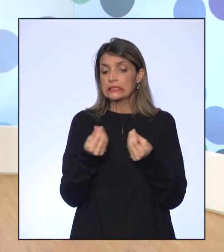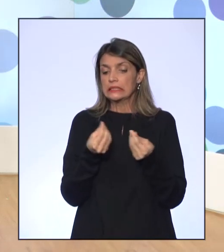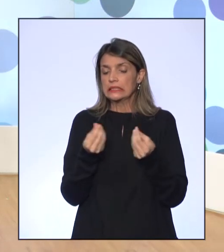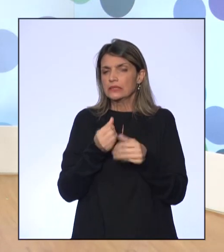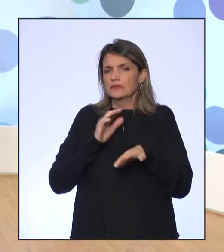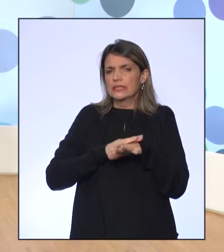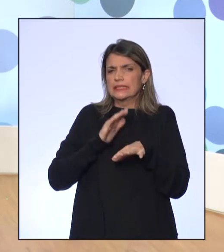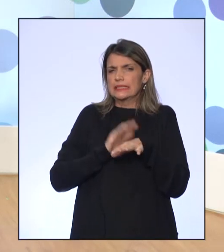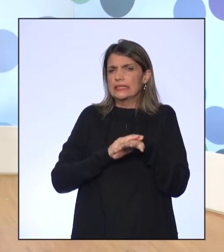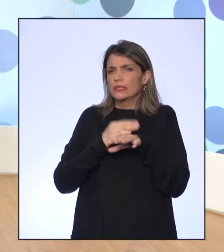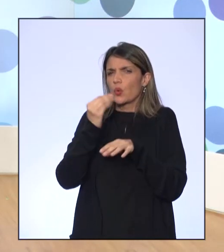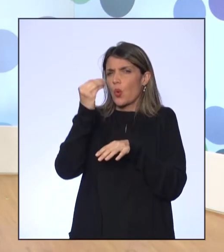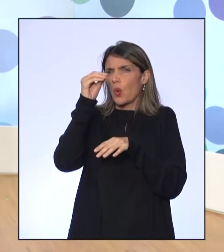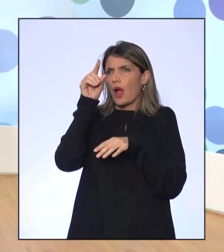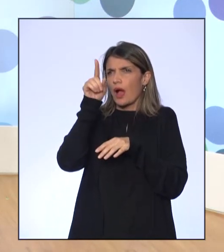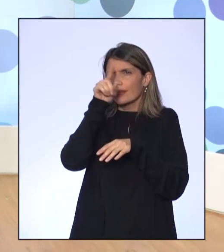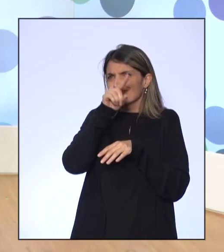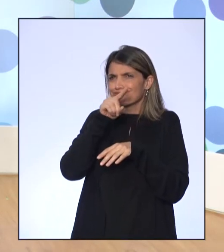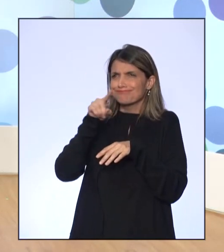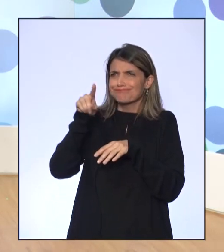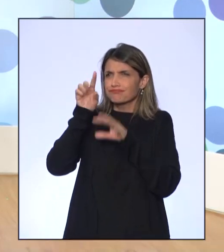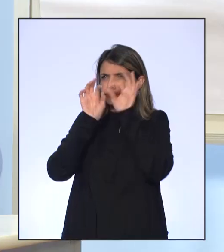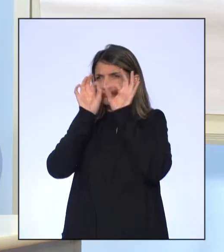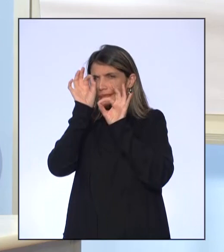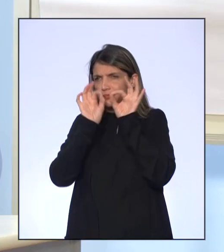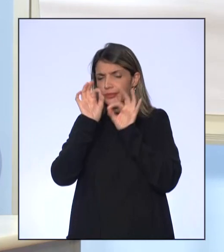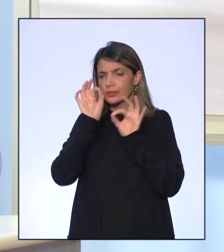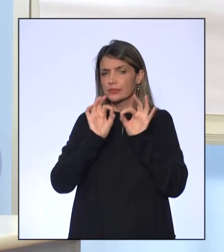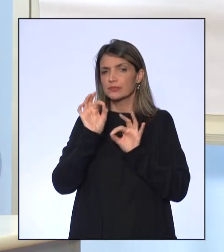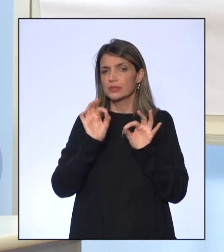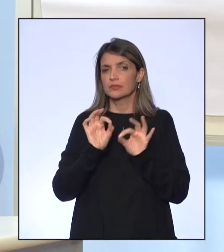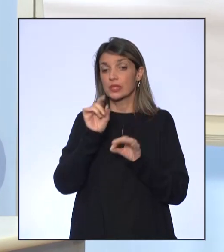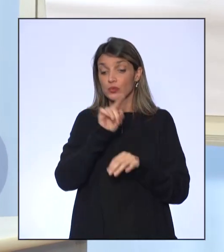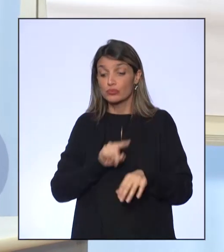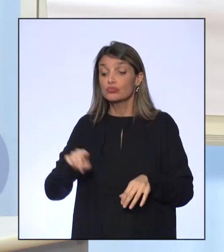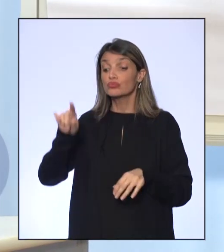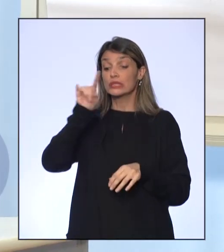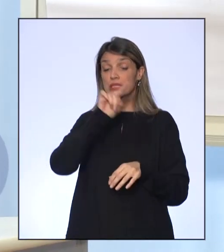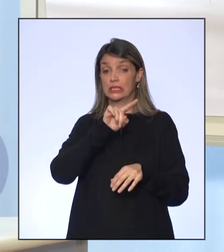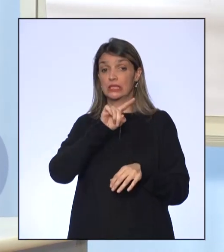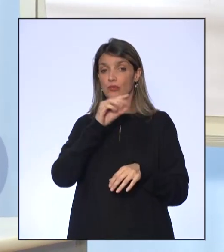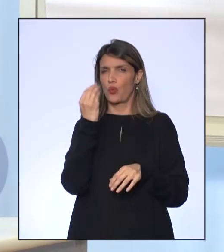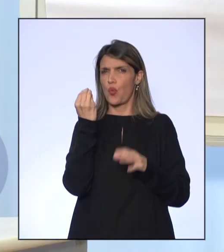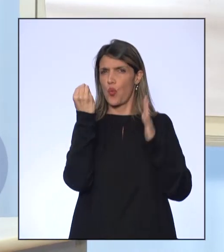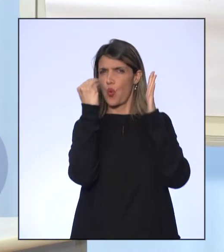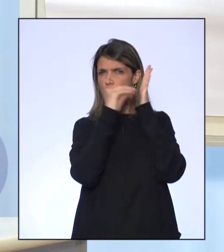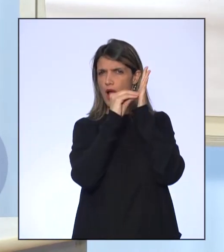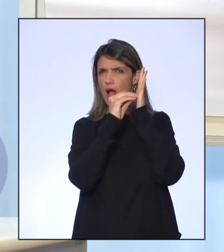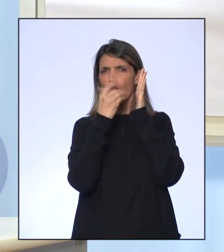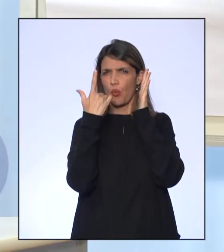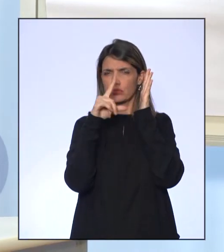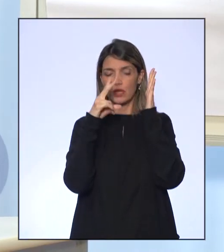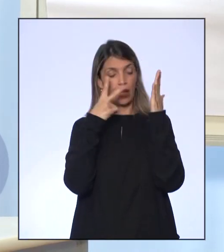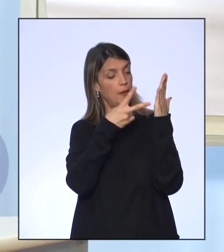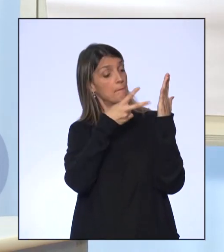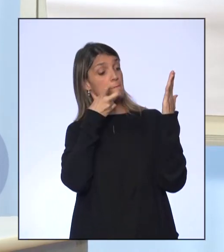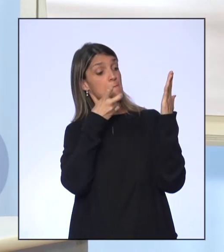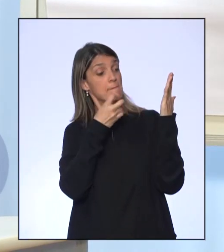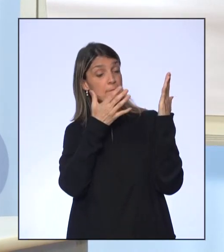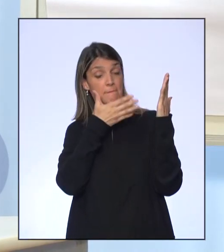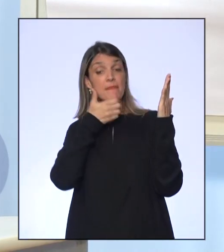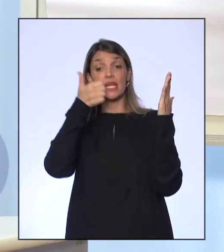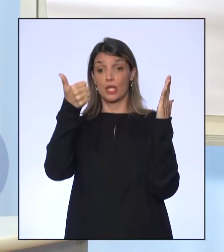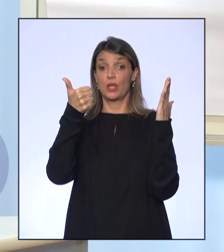formalizar colocar toda essa questão né se vocês conseguirem colocar no circulo trigonométrico vocês conseguem até enxergar melhor né